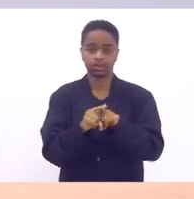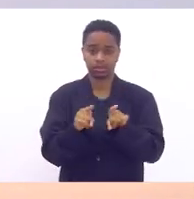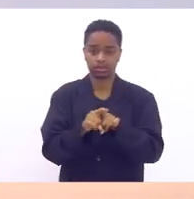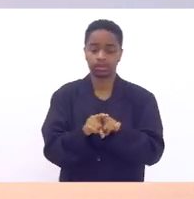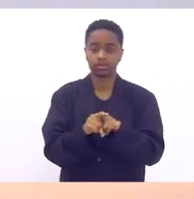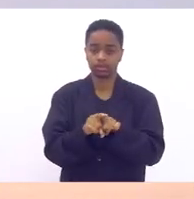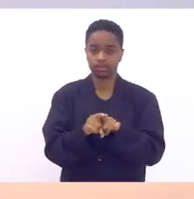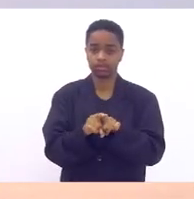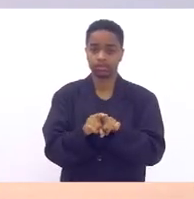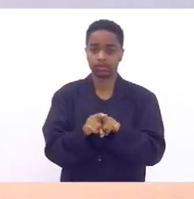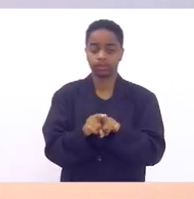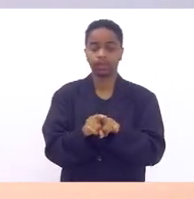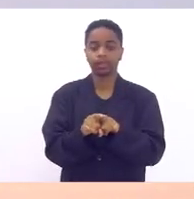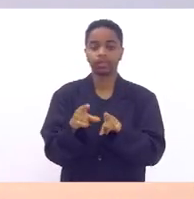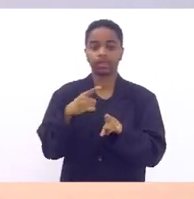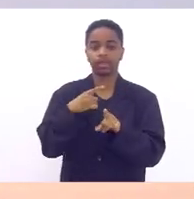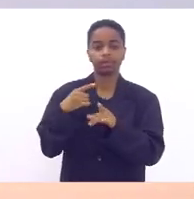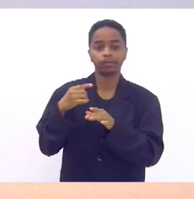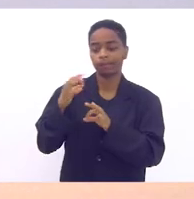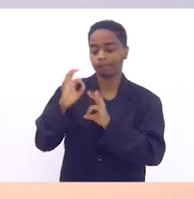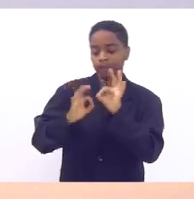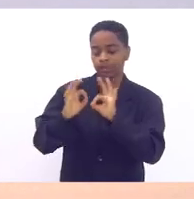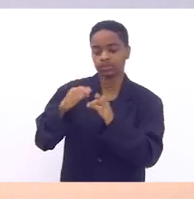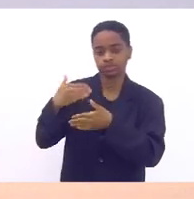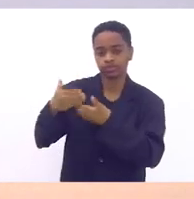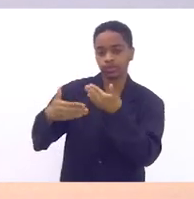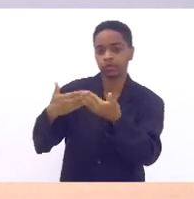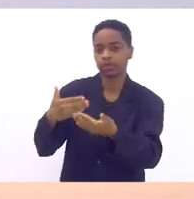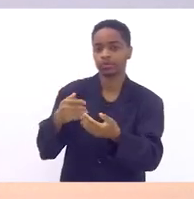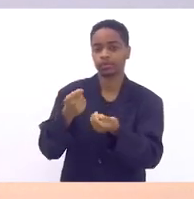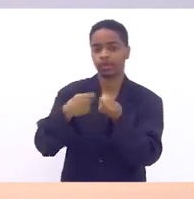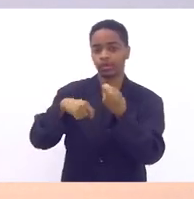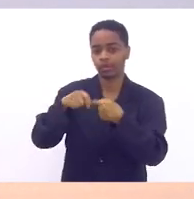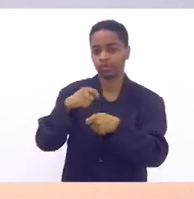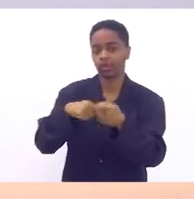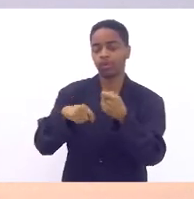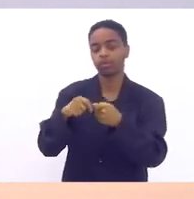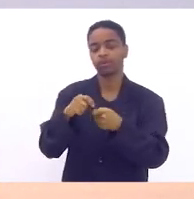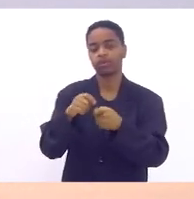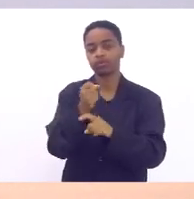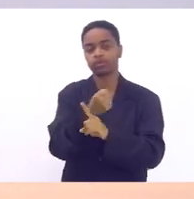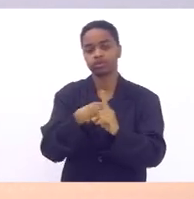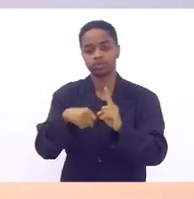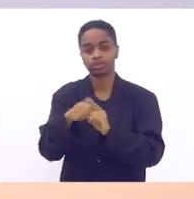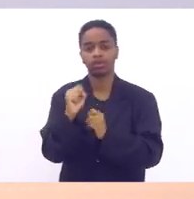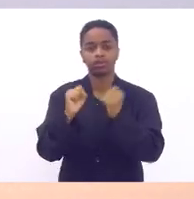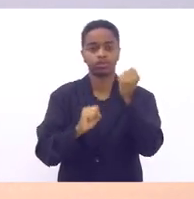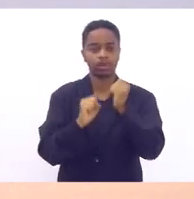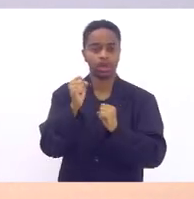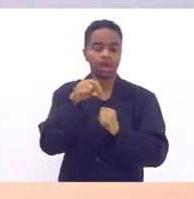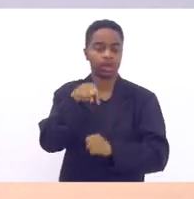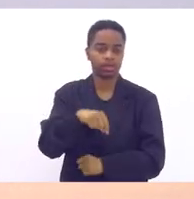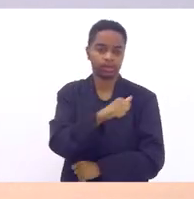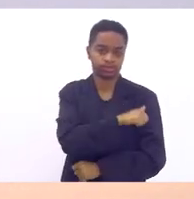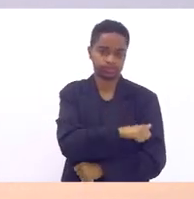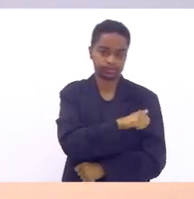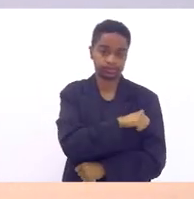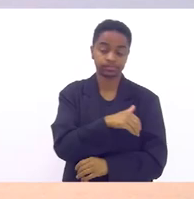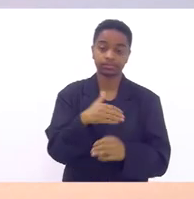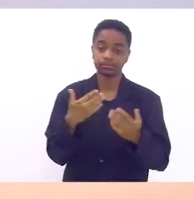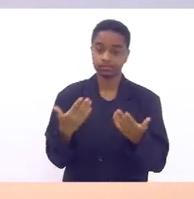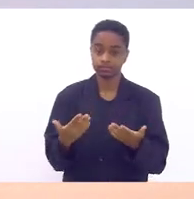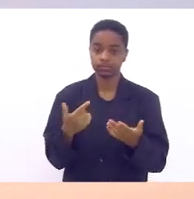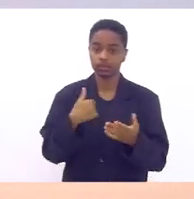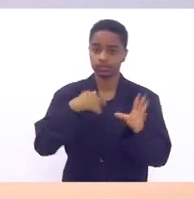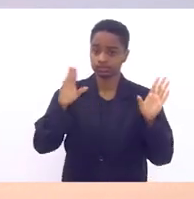gente construir esse plano de desenvolvimento econômico Industrial eh social do Estado do Rio de Janeiro Zed E aí já